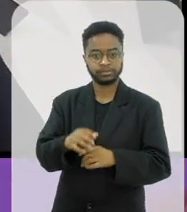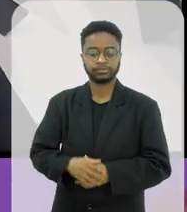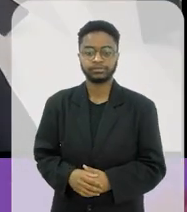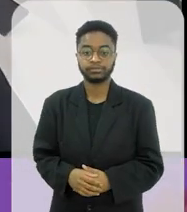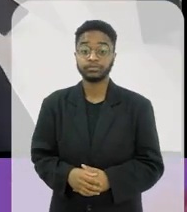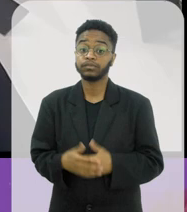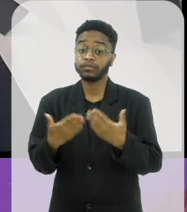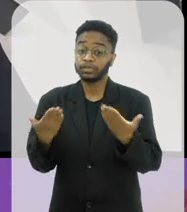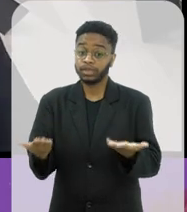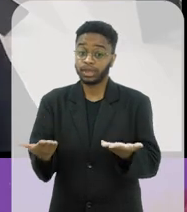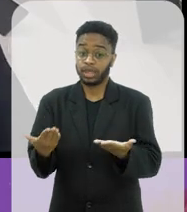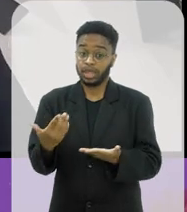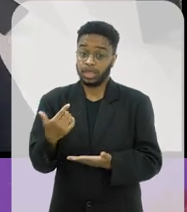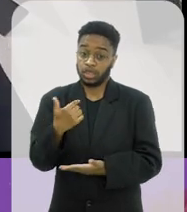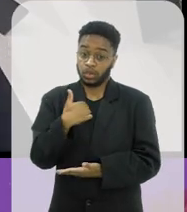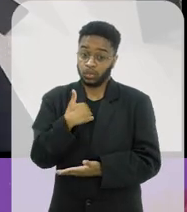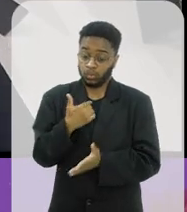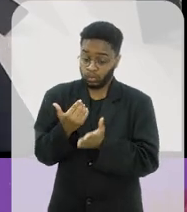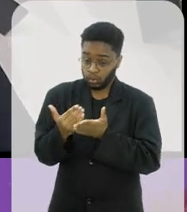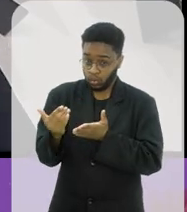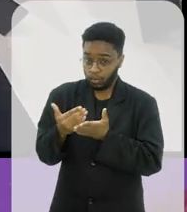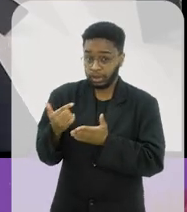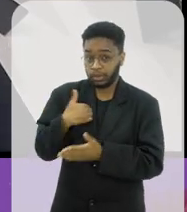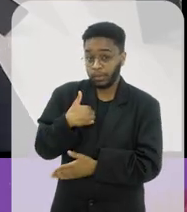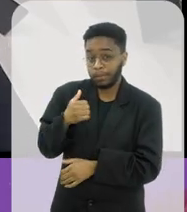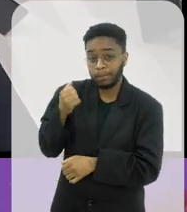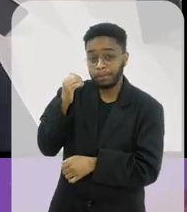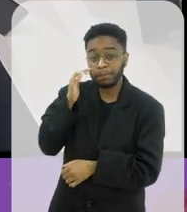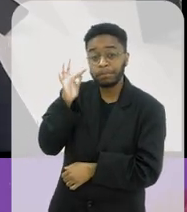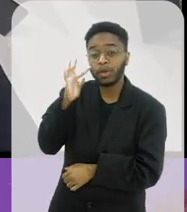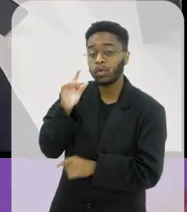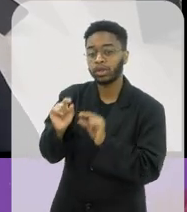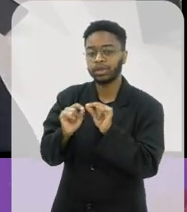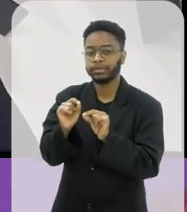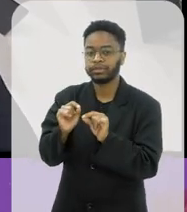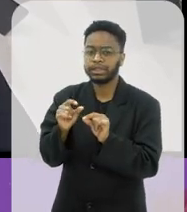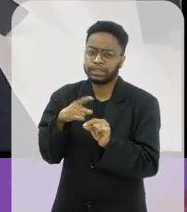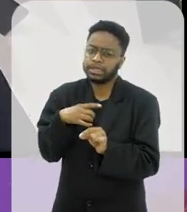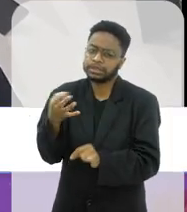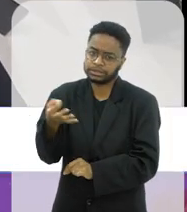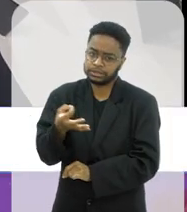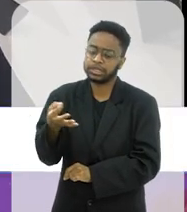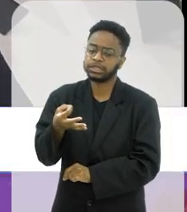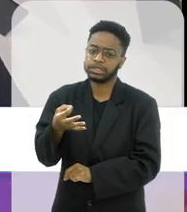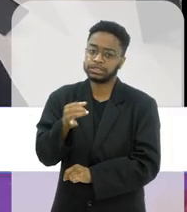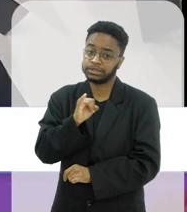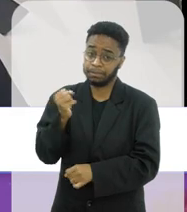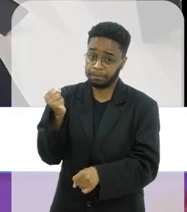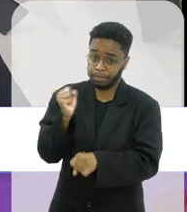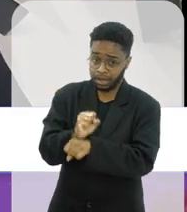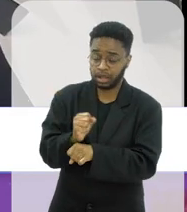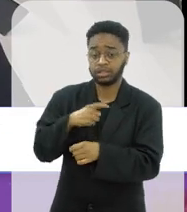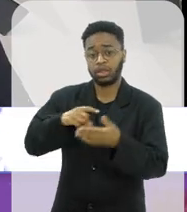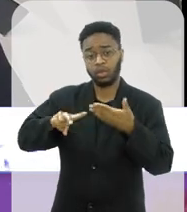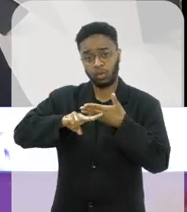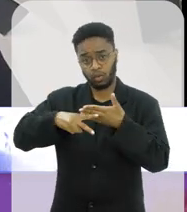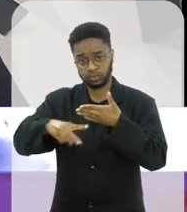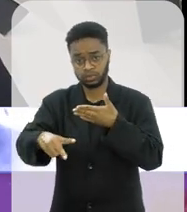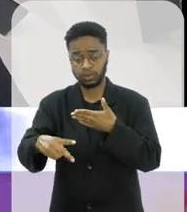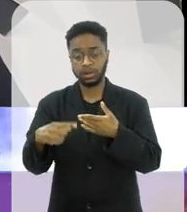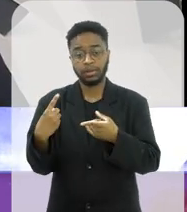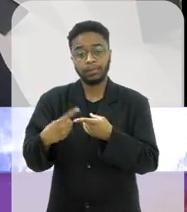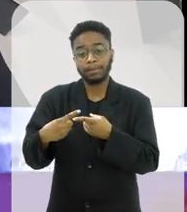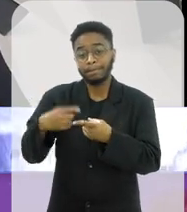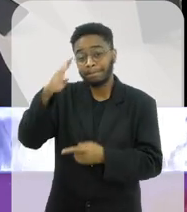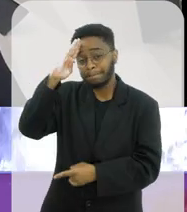Pois, eu inicialmente eu achava que a paralisação com certeza ia trazer muitas consequências,